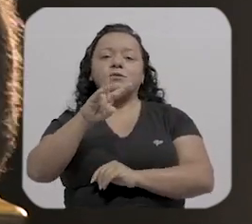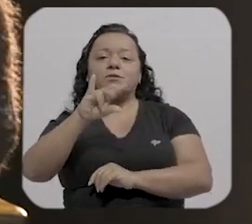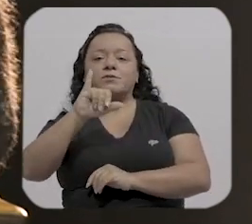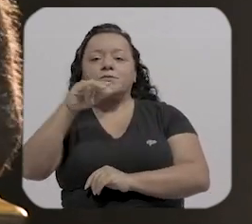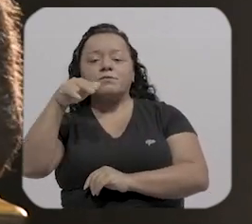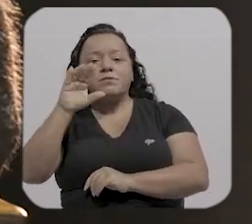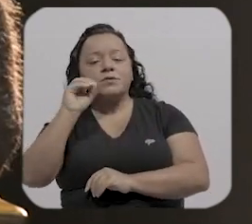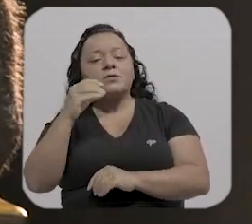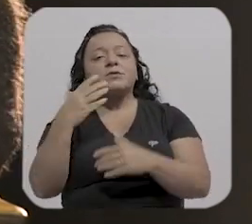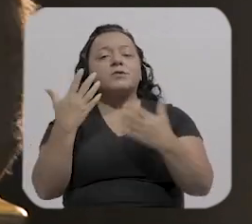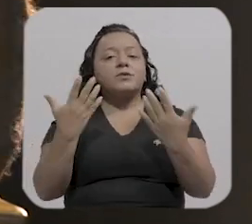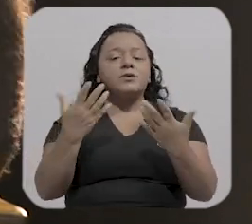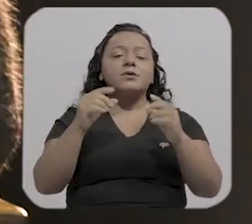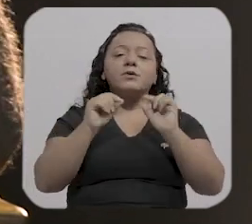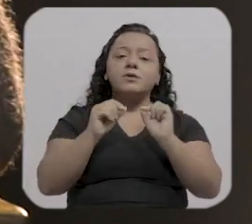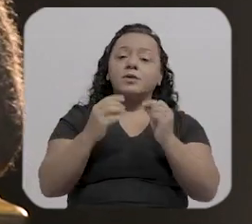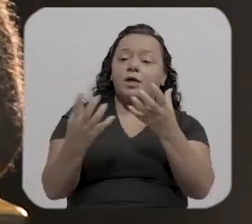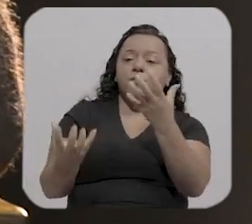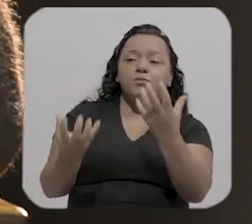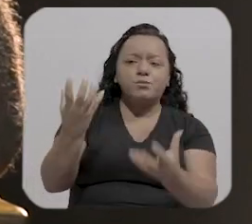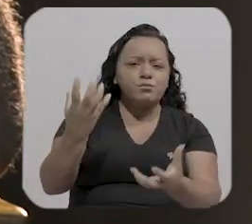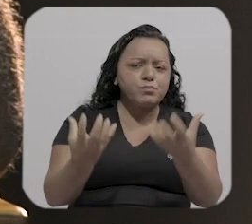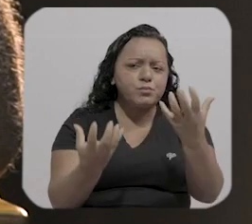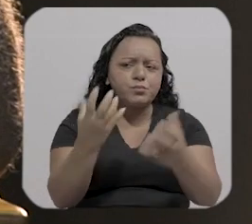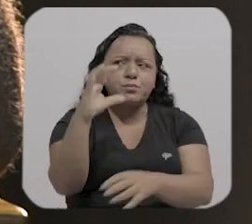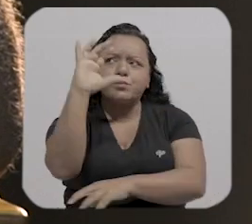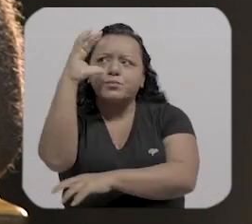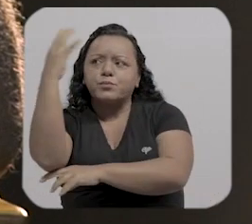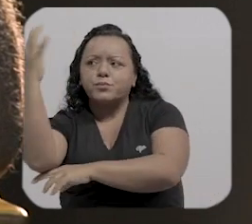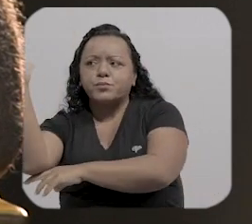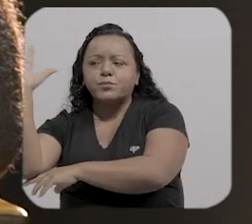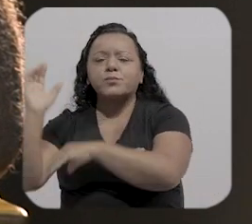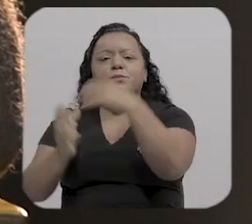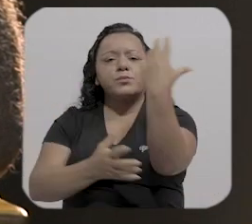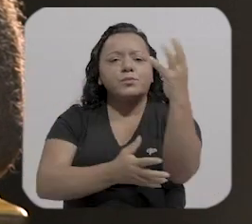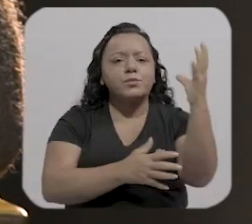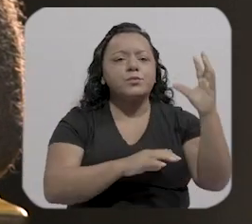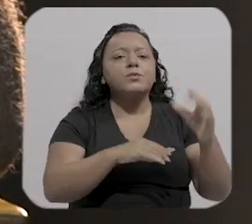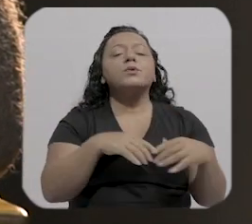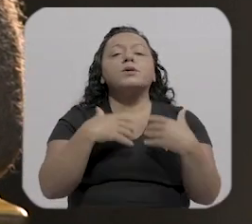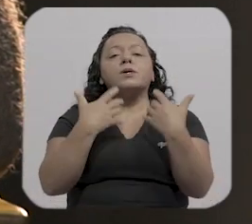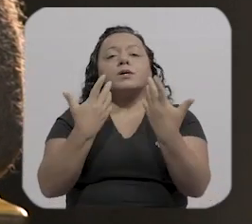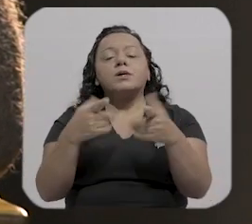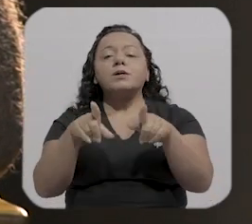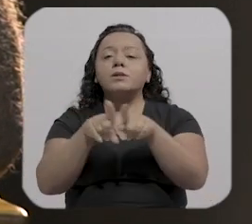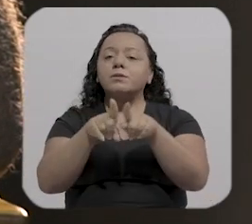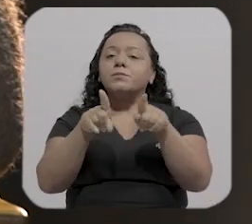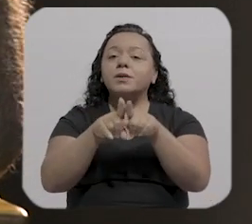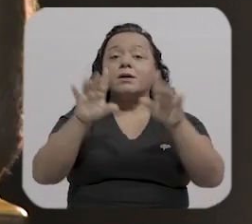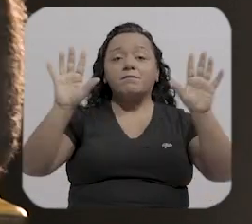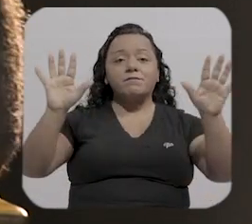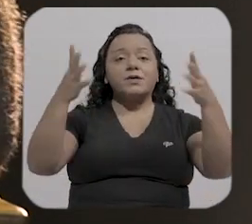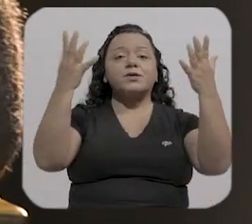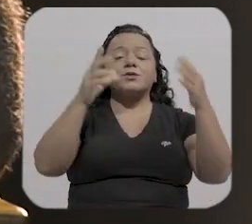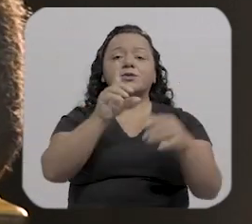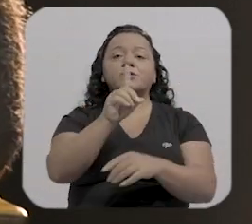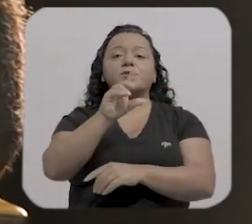as queimadas e a madeira mamoré também, né? Que é uma coisa assim que eu acho